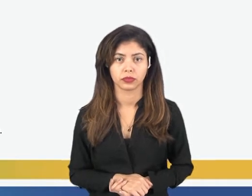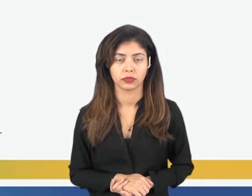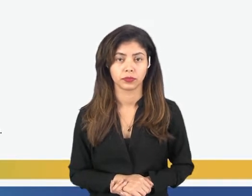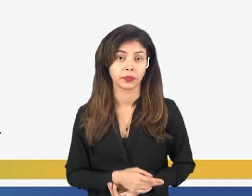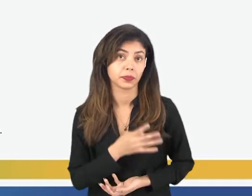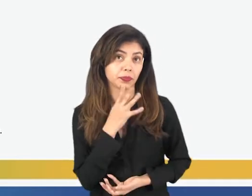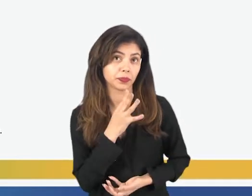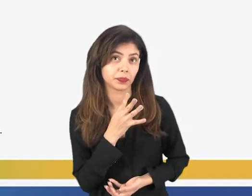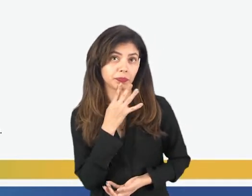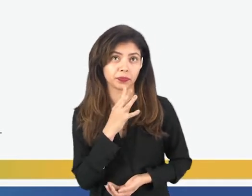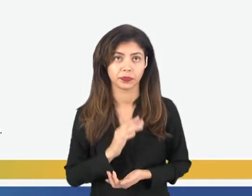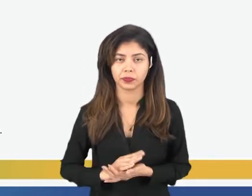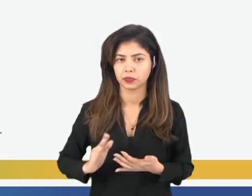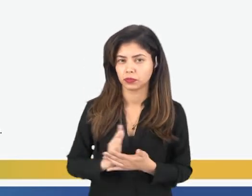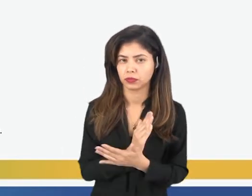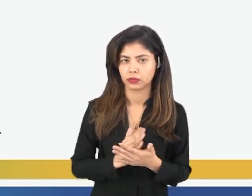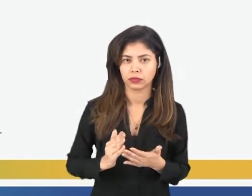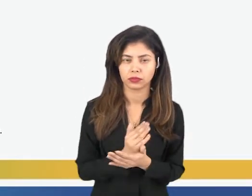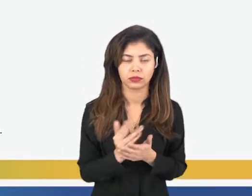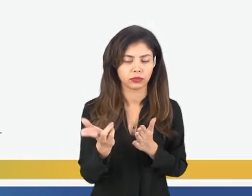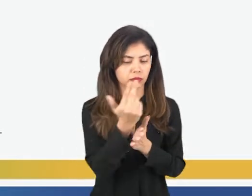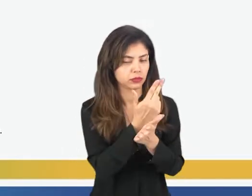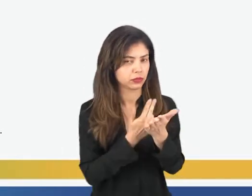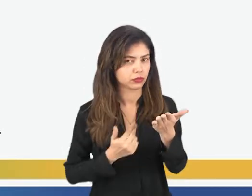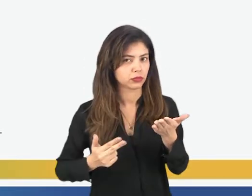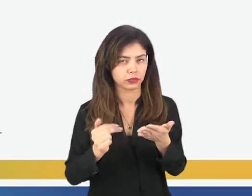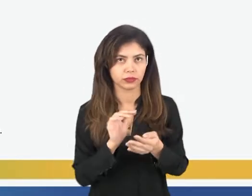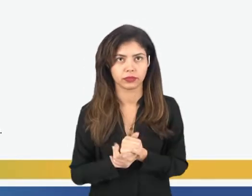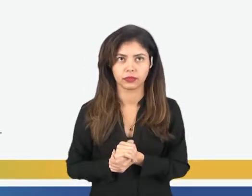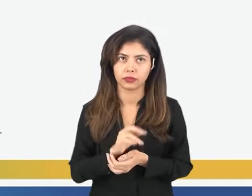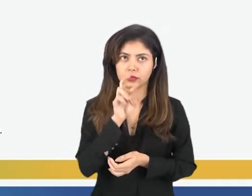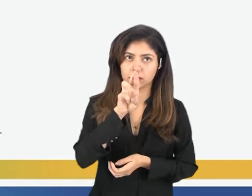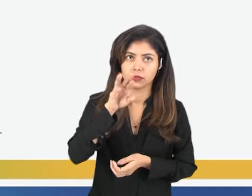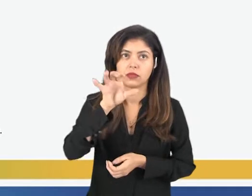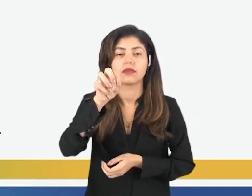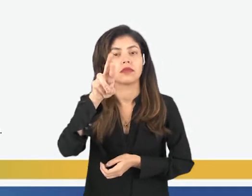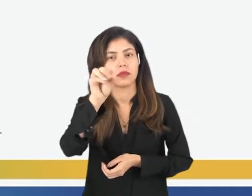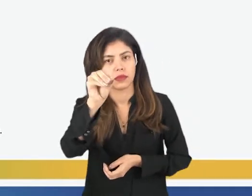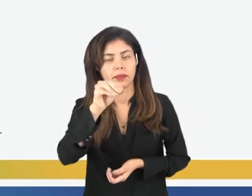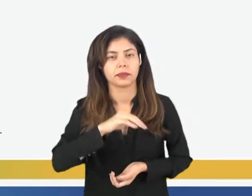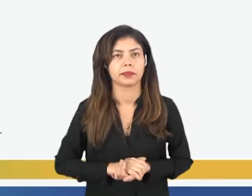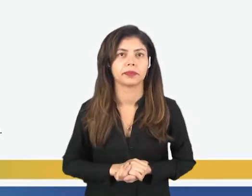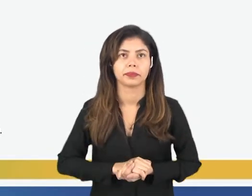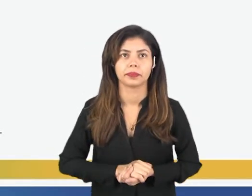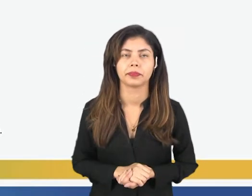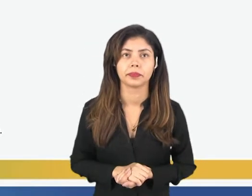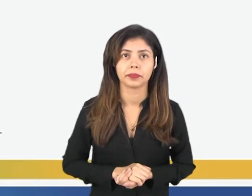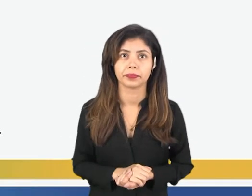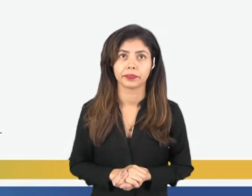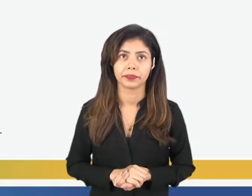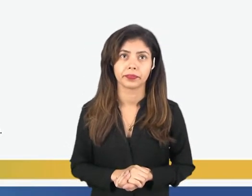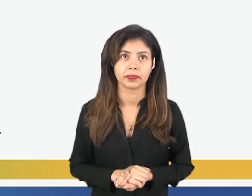Vamos conhecer algumas das belíssimas obras de Romero Brito.